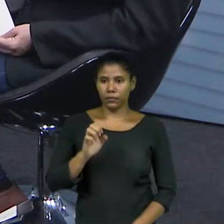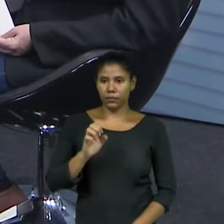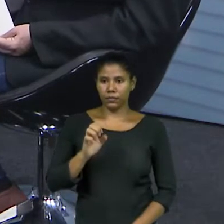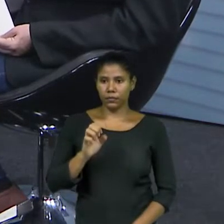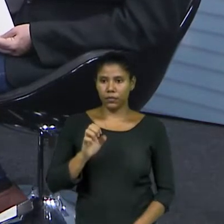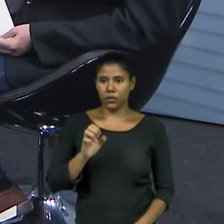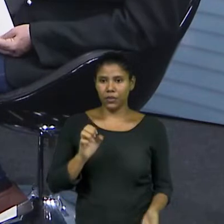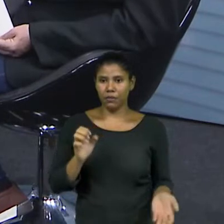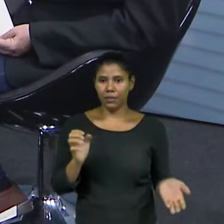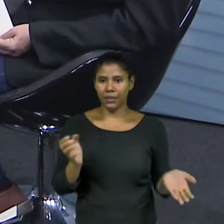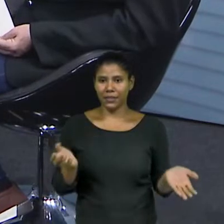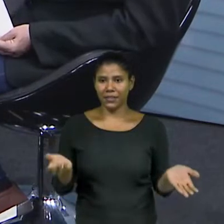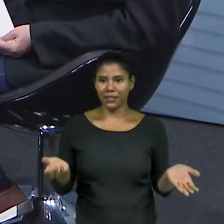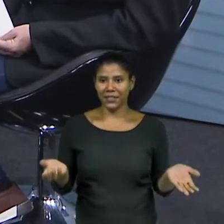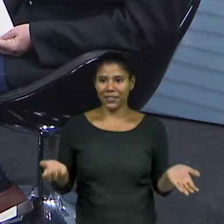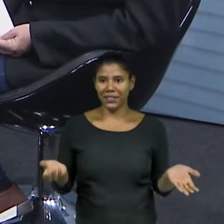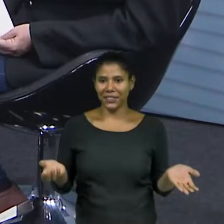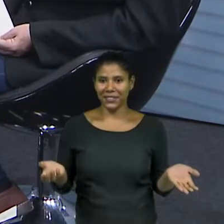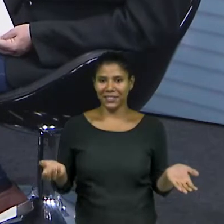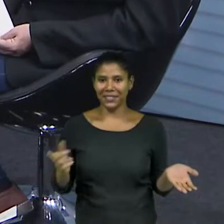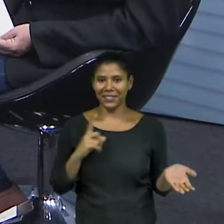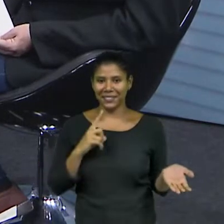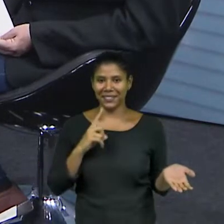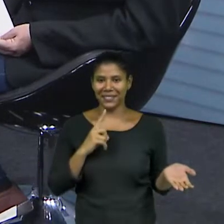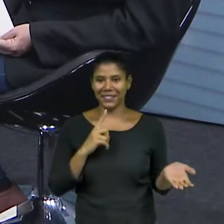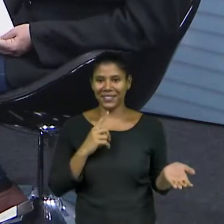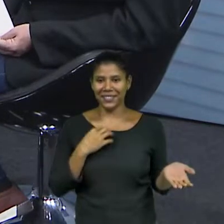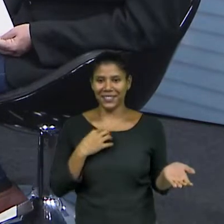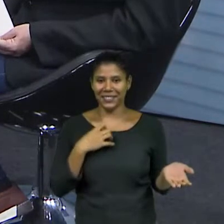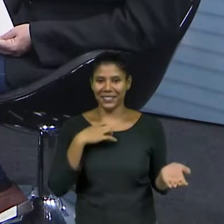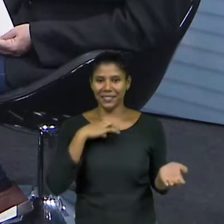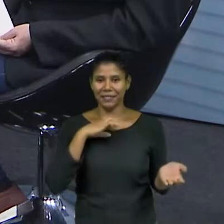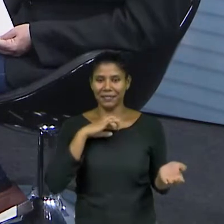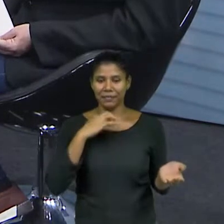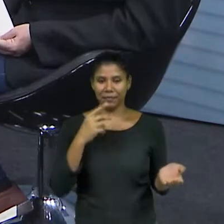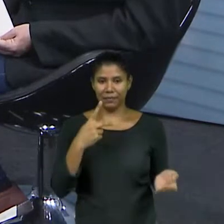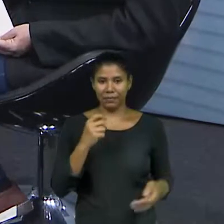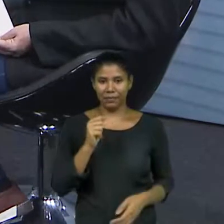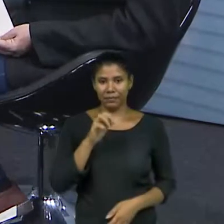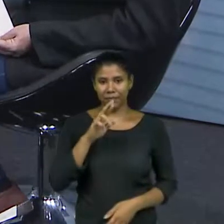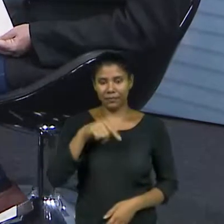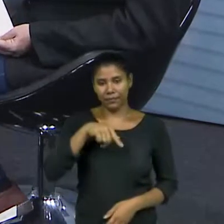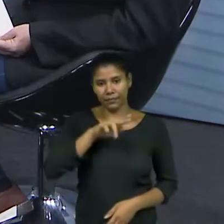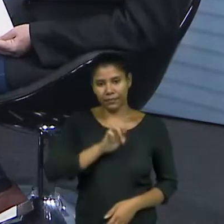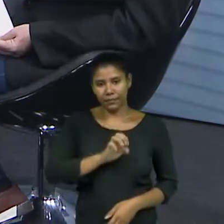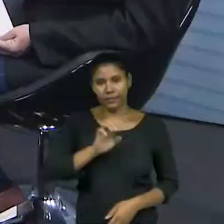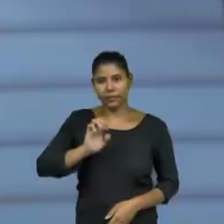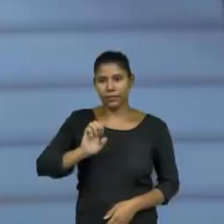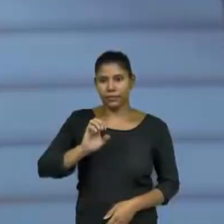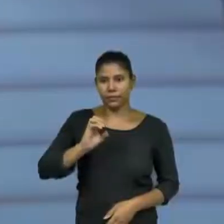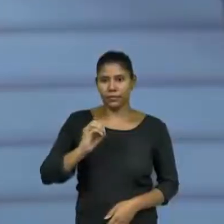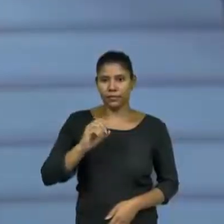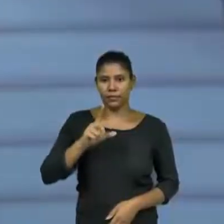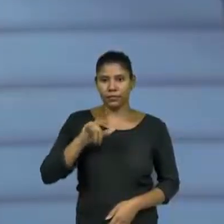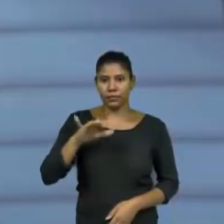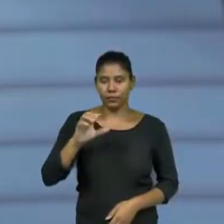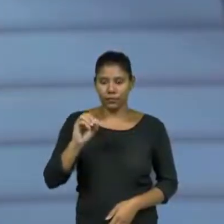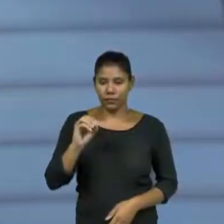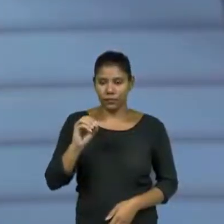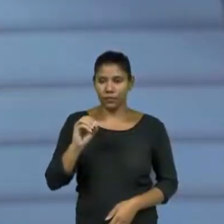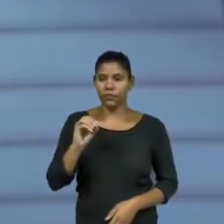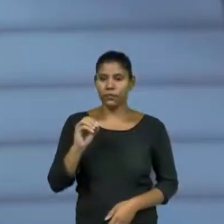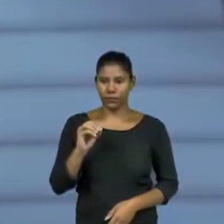grande. Aquela energia vai para onde? Bom, normalmente o parque eólico, você tem a linha de transmissão. A gente sai da Flecheira para vir para